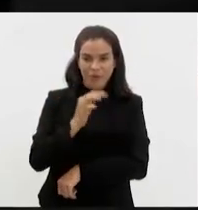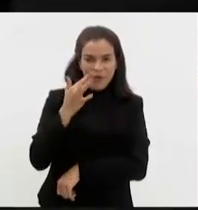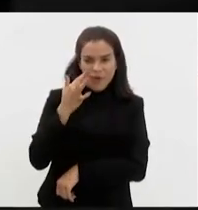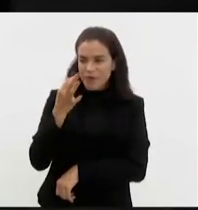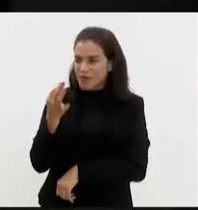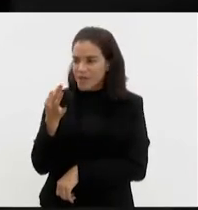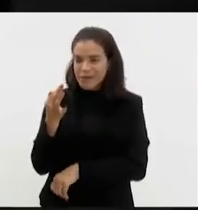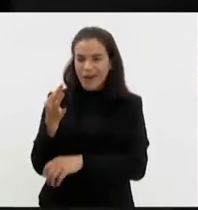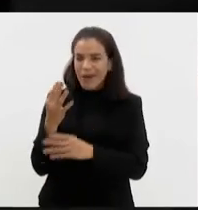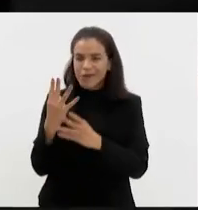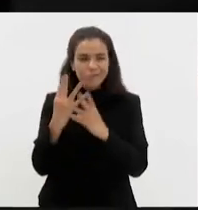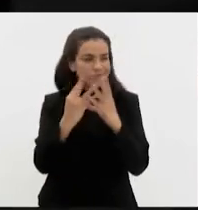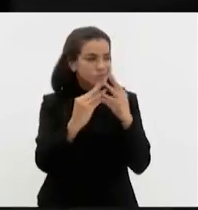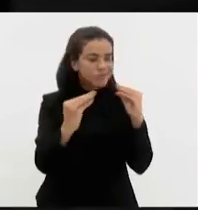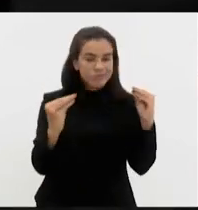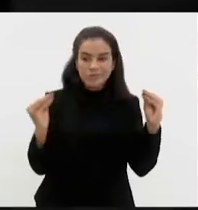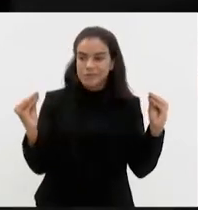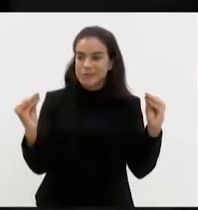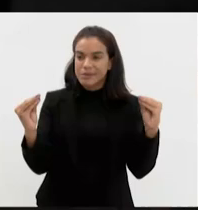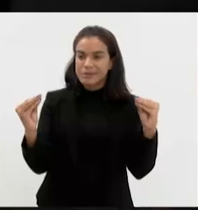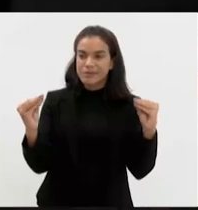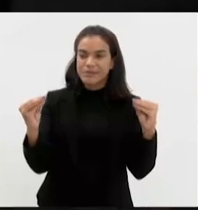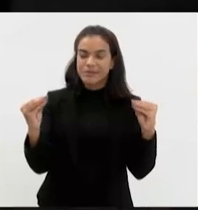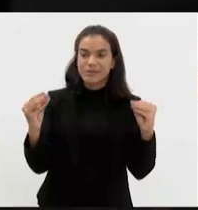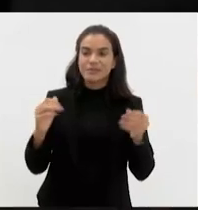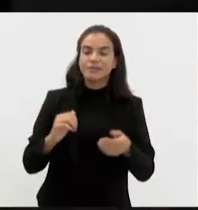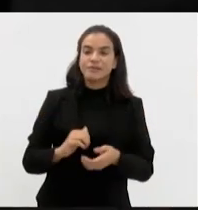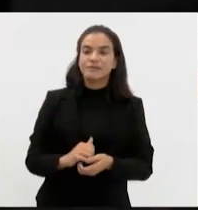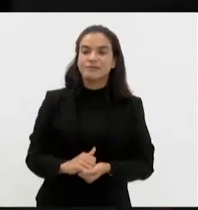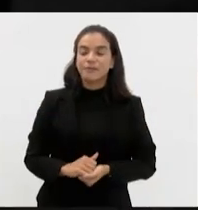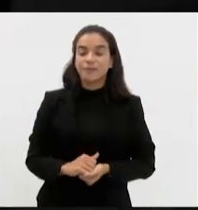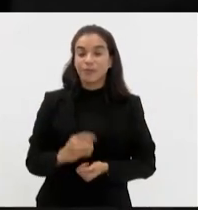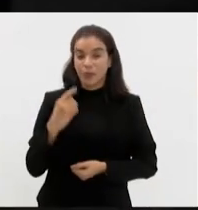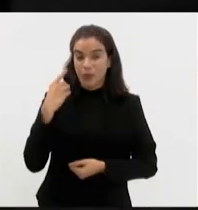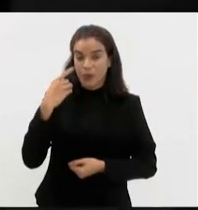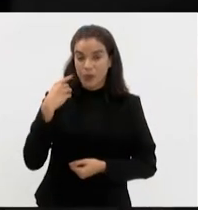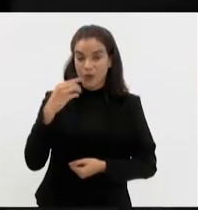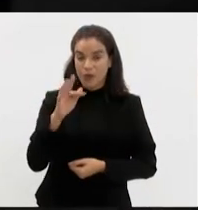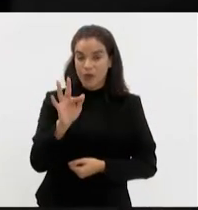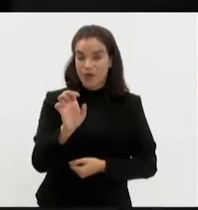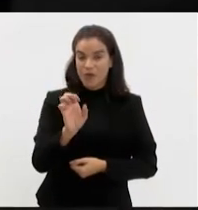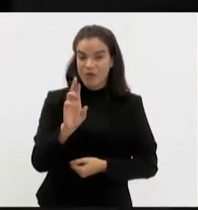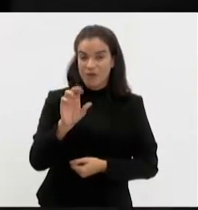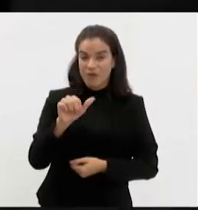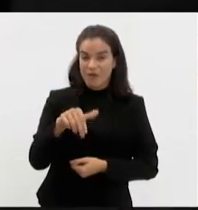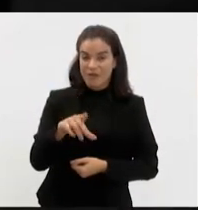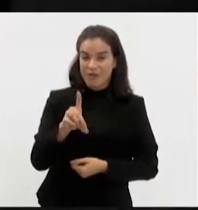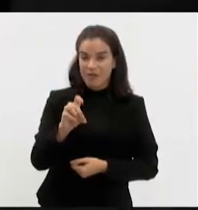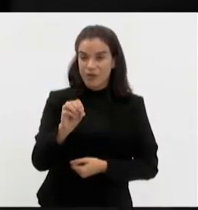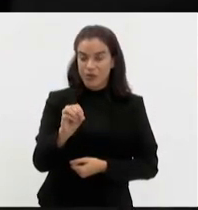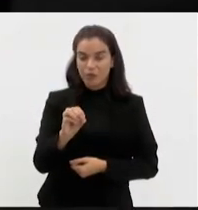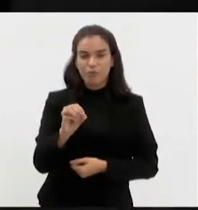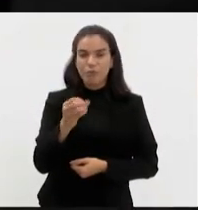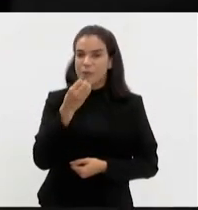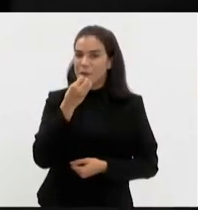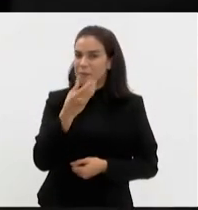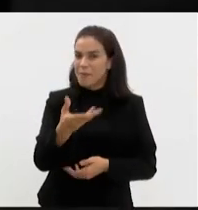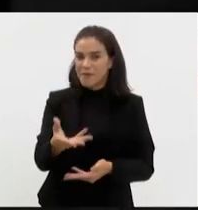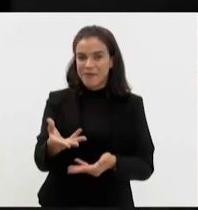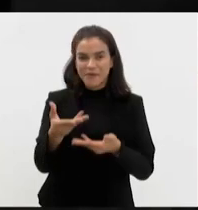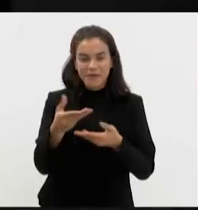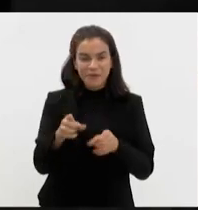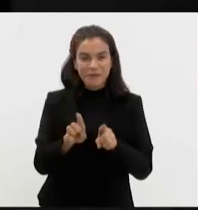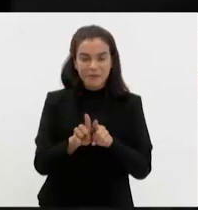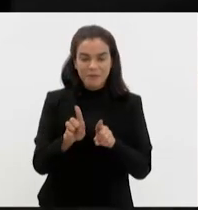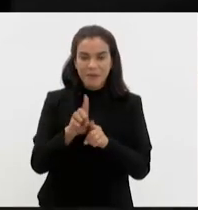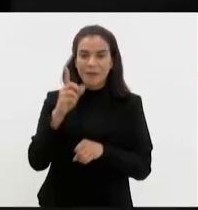mas já não tô vendo mais Dr Fernando Cabral Filho sempre muito bem-vindo aqui também